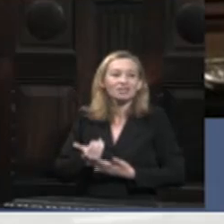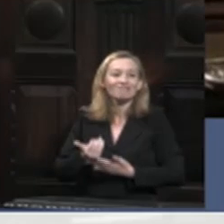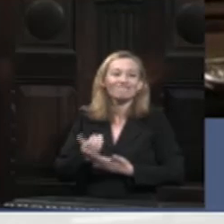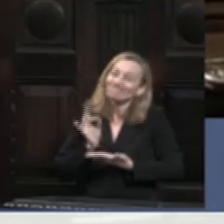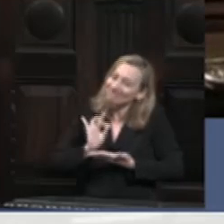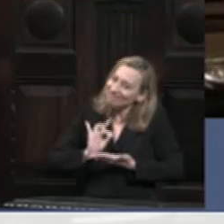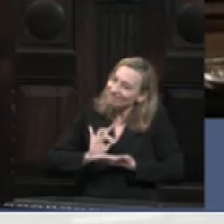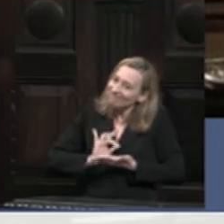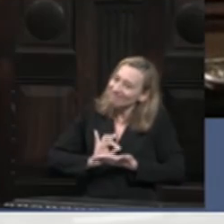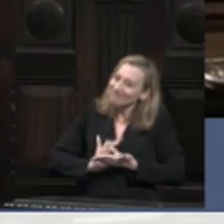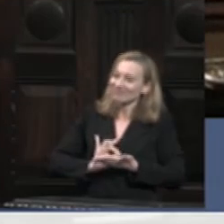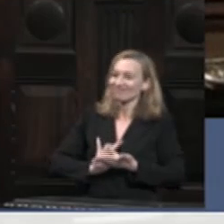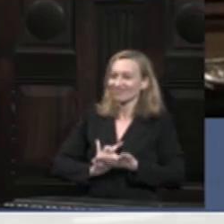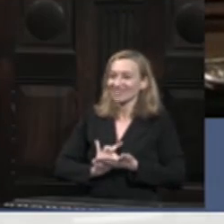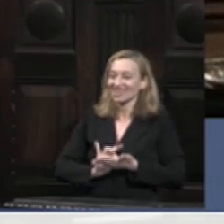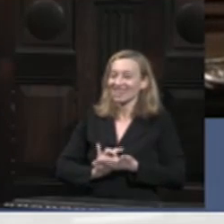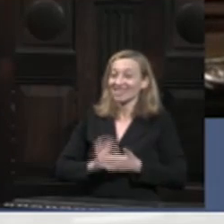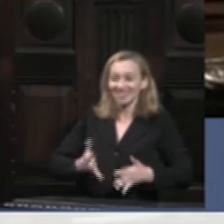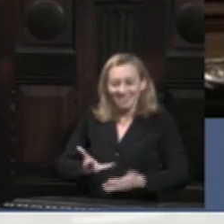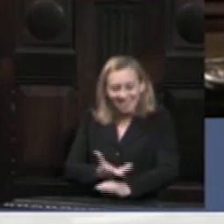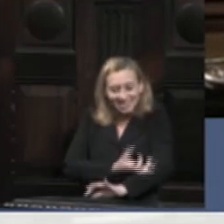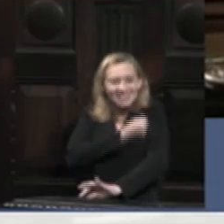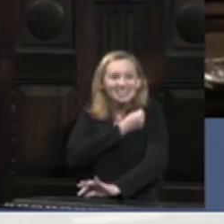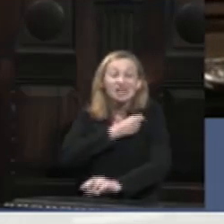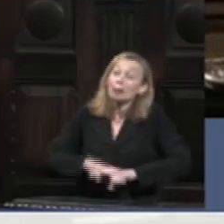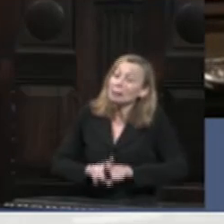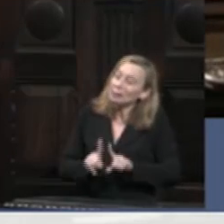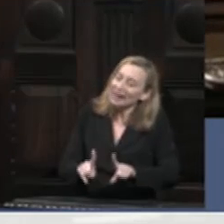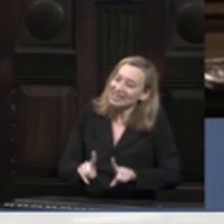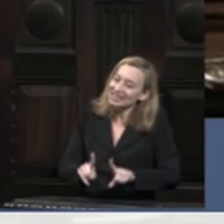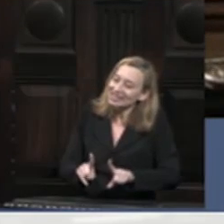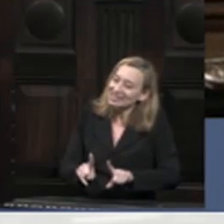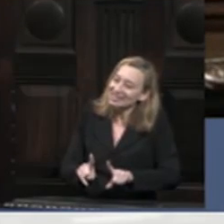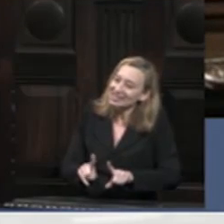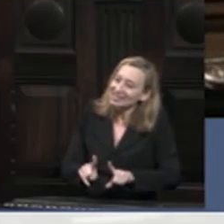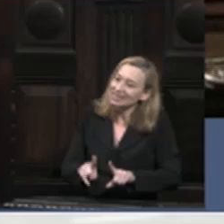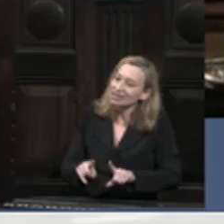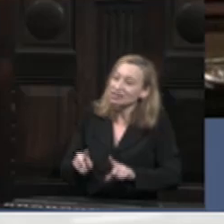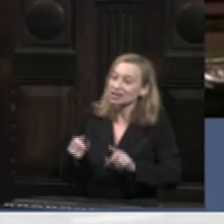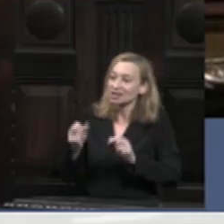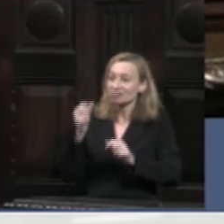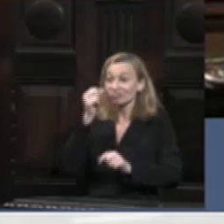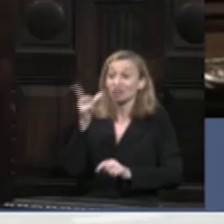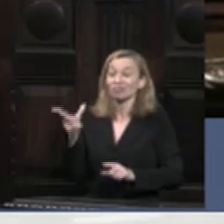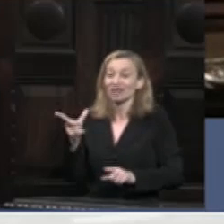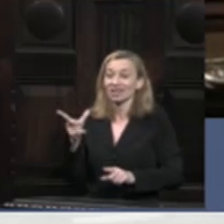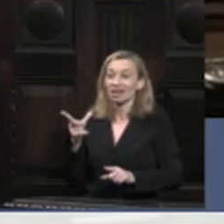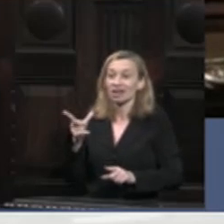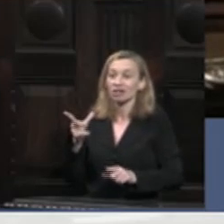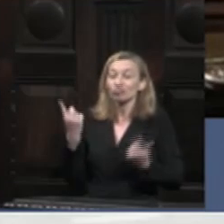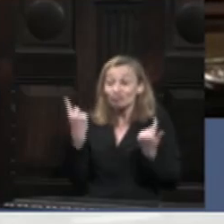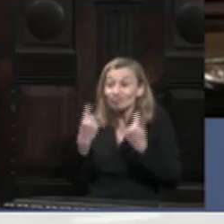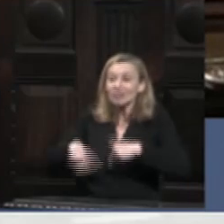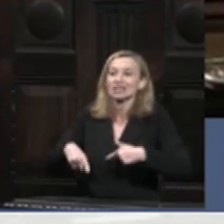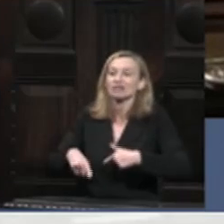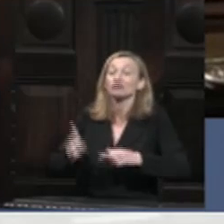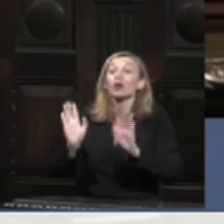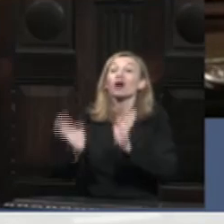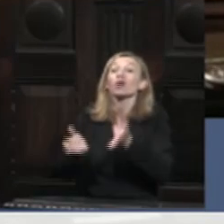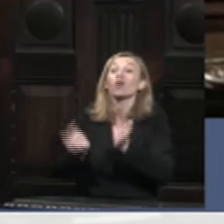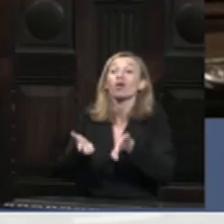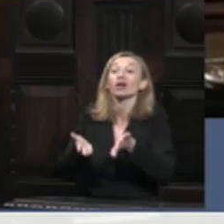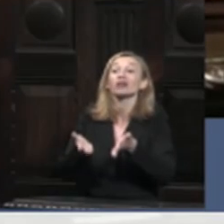discutir, debater, apresentar ideias e tudo mais, mas a expectativa que tinha é que a luta que temos travado, as lutas que temos travado, as posições